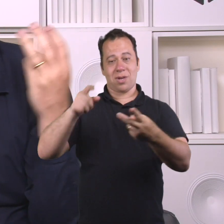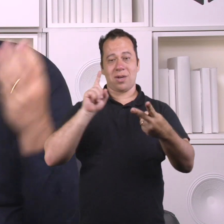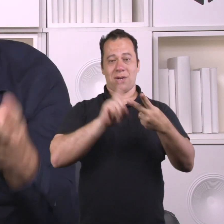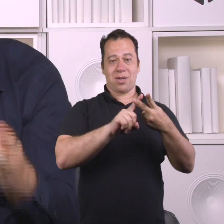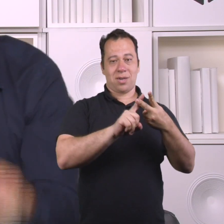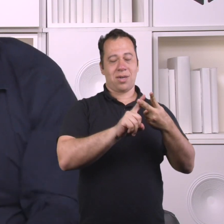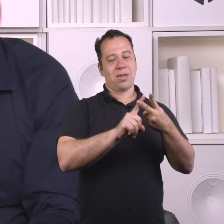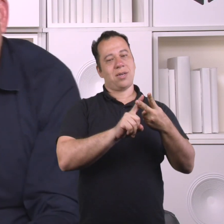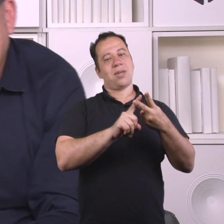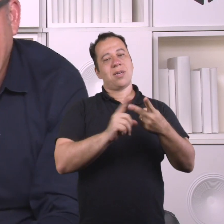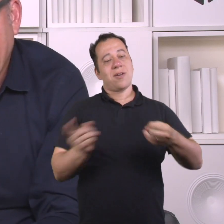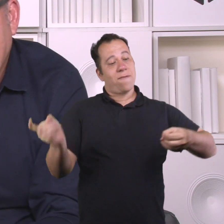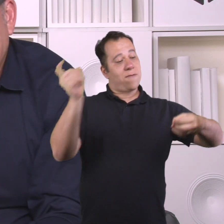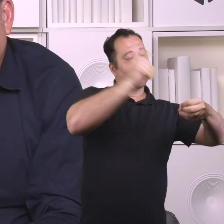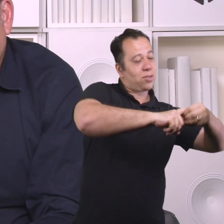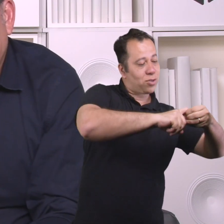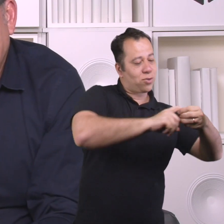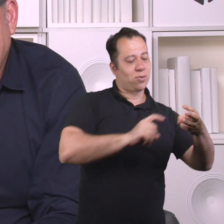e transformar.